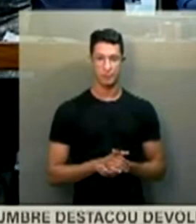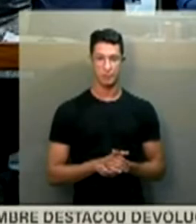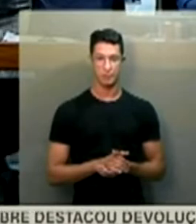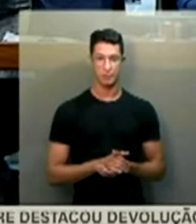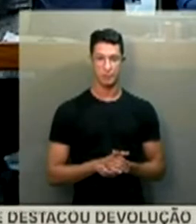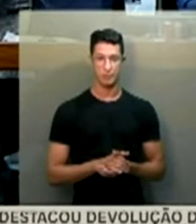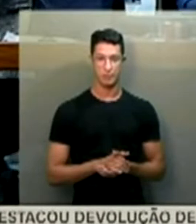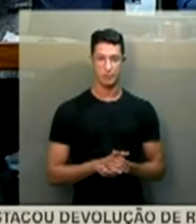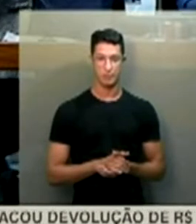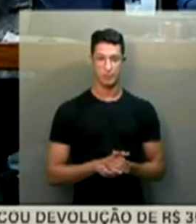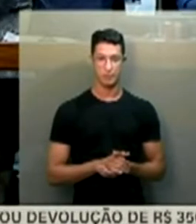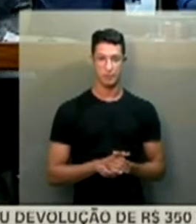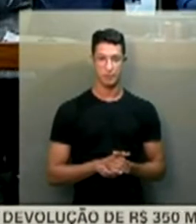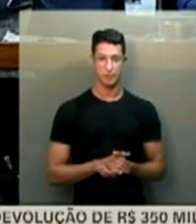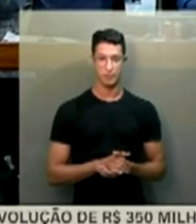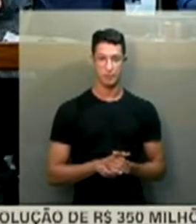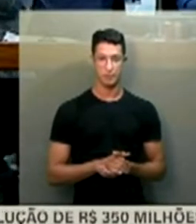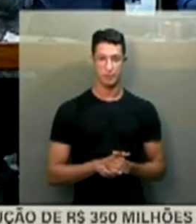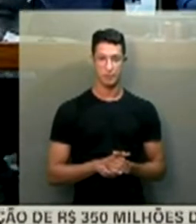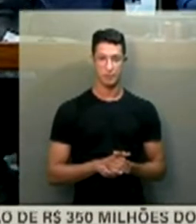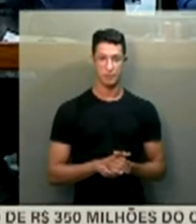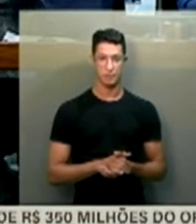os envelopes, presidente?